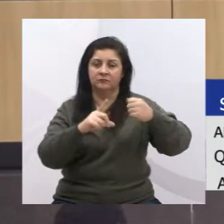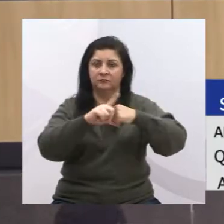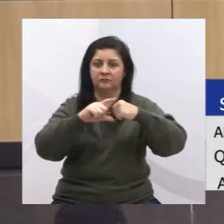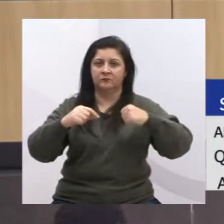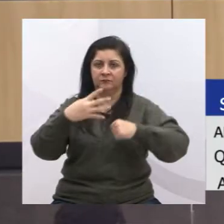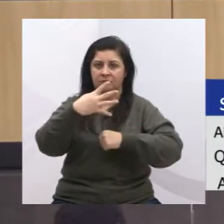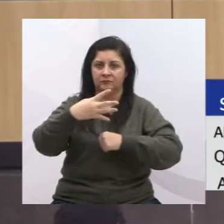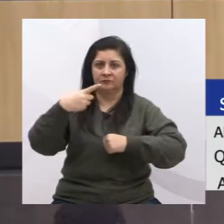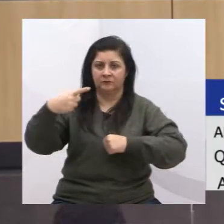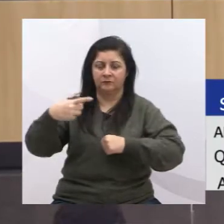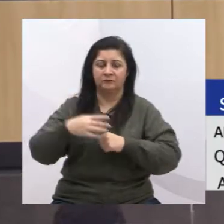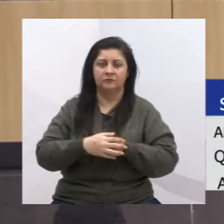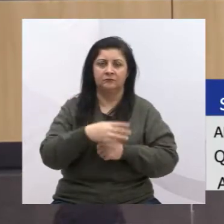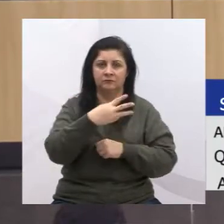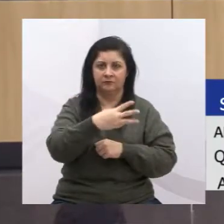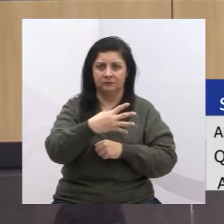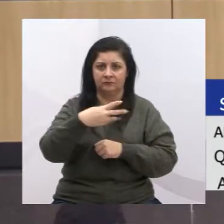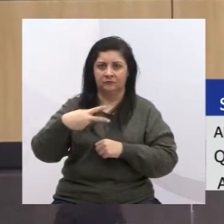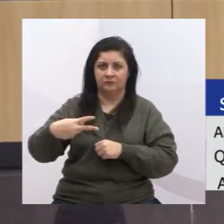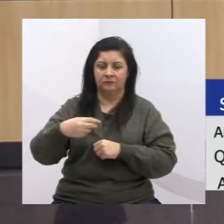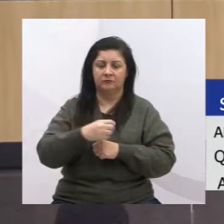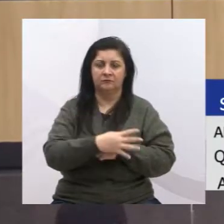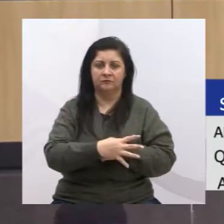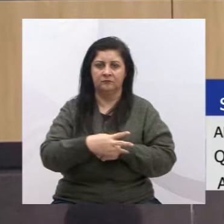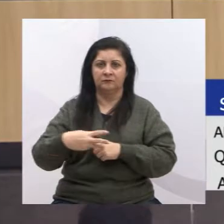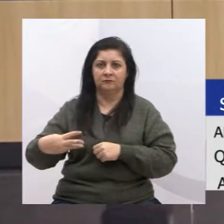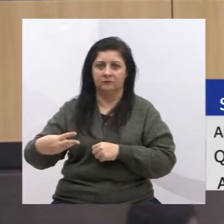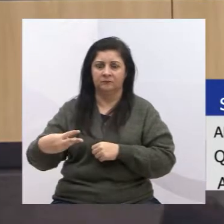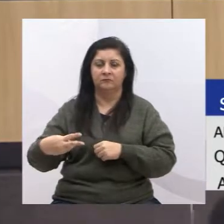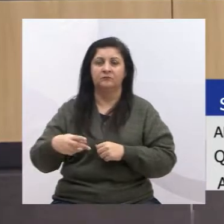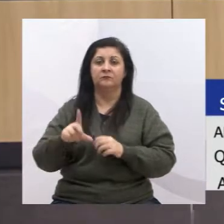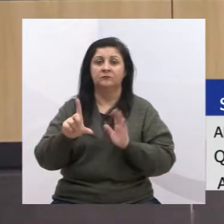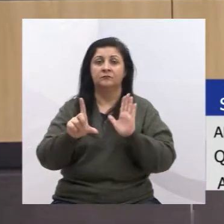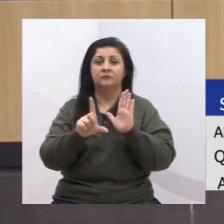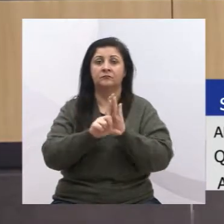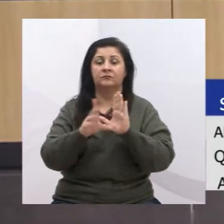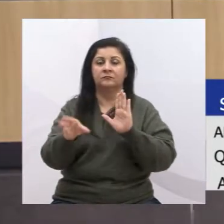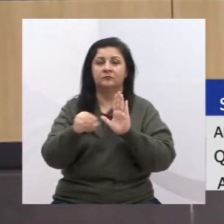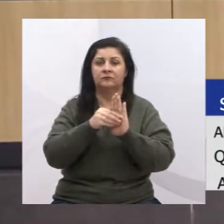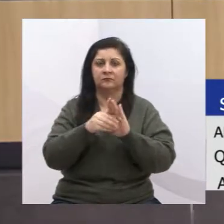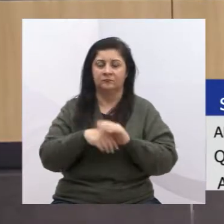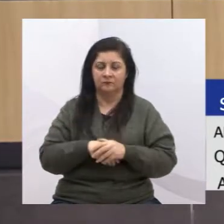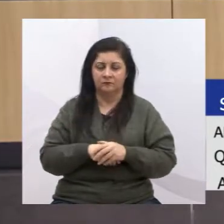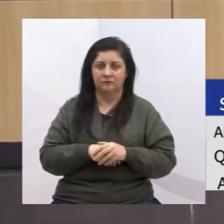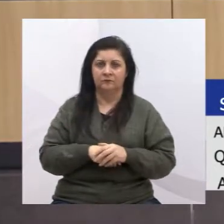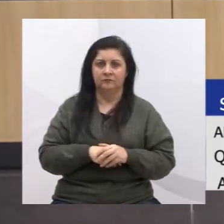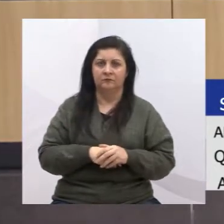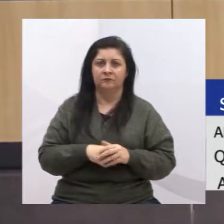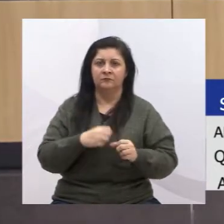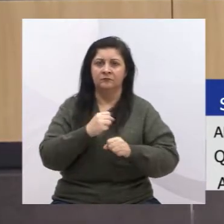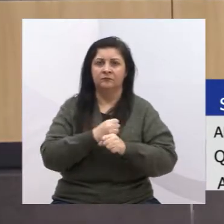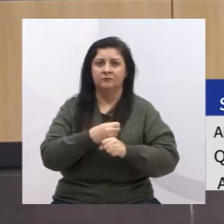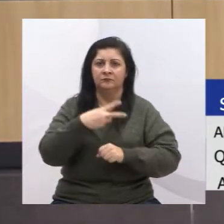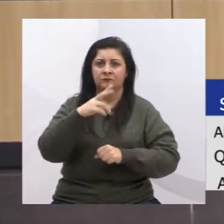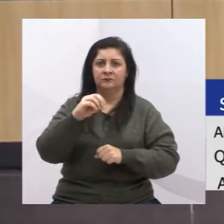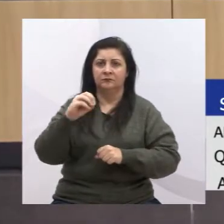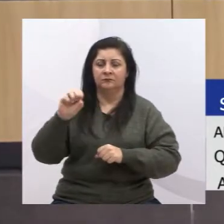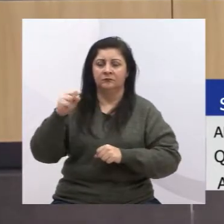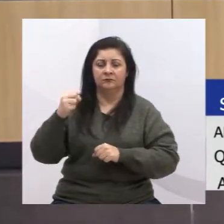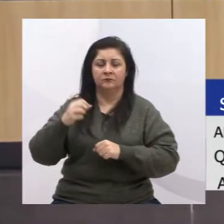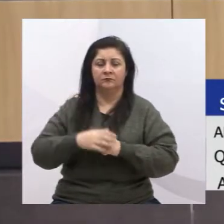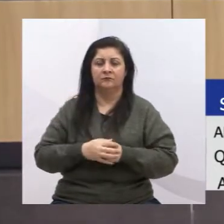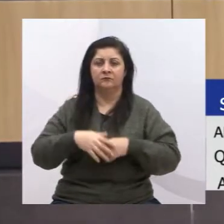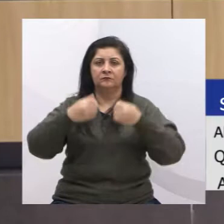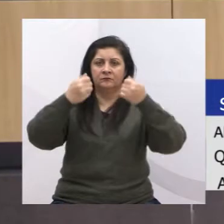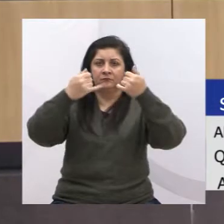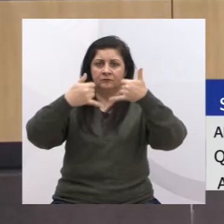41, 42 e 43 da Lei Complementar número 68, de 17 de dezembro de 2008, que dispõe